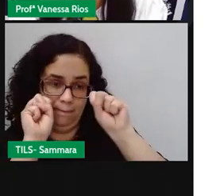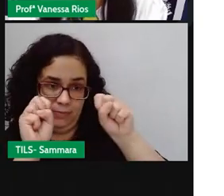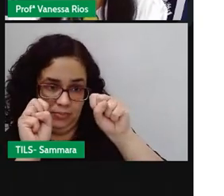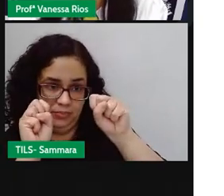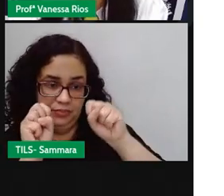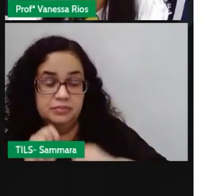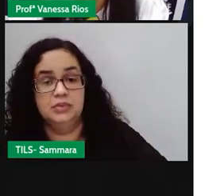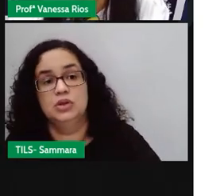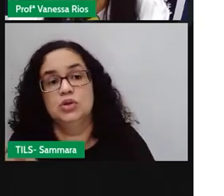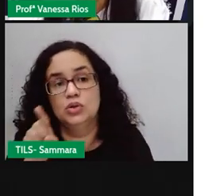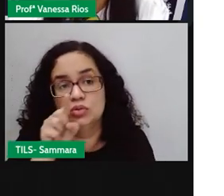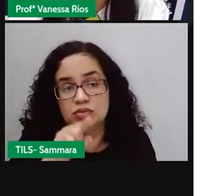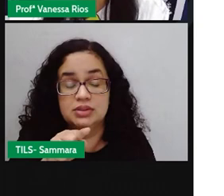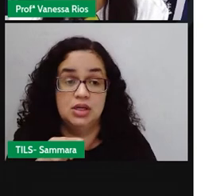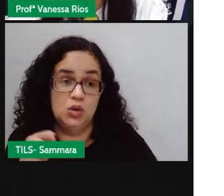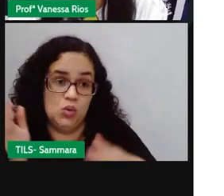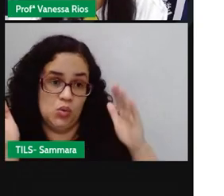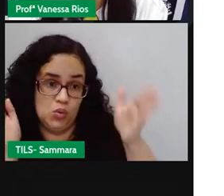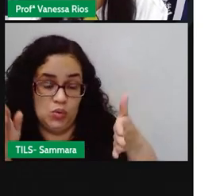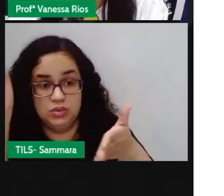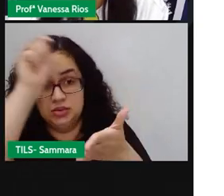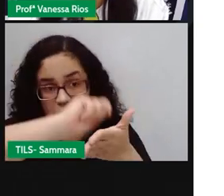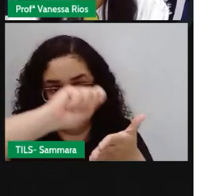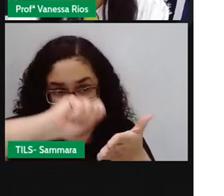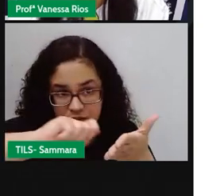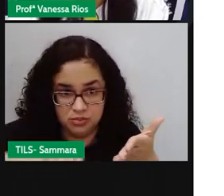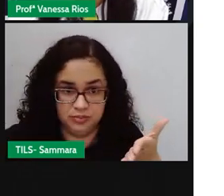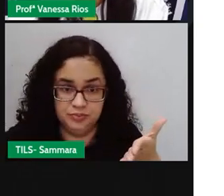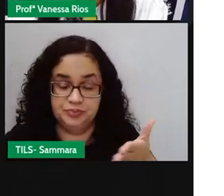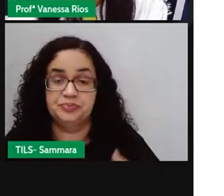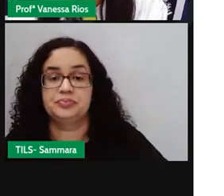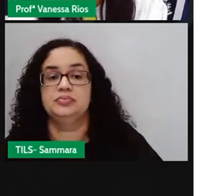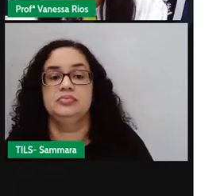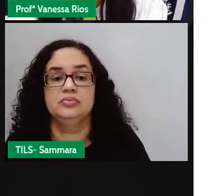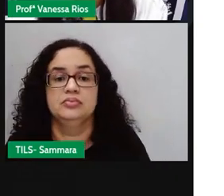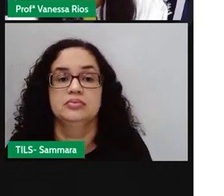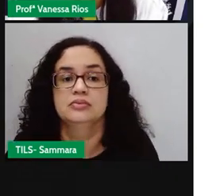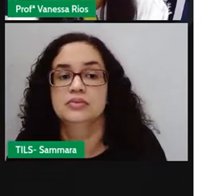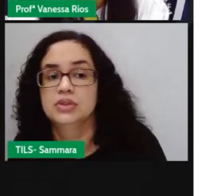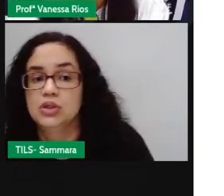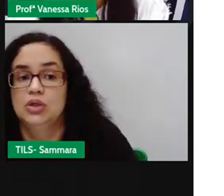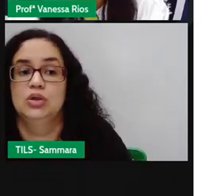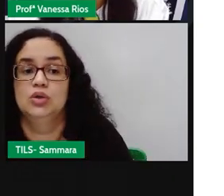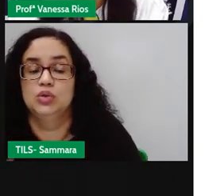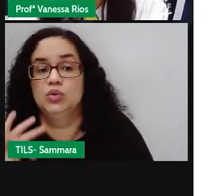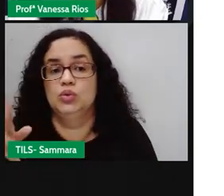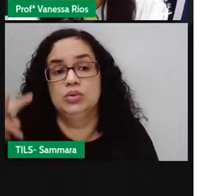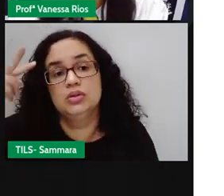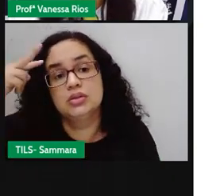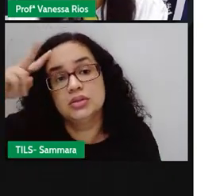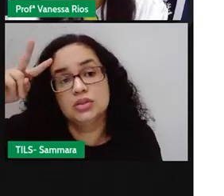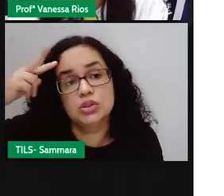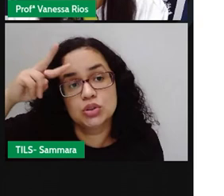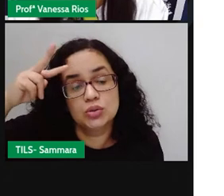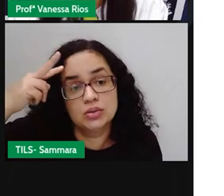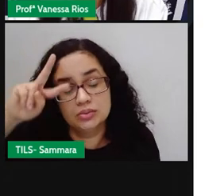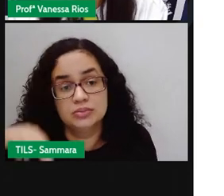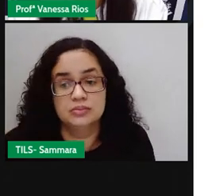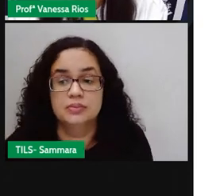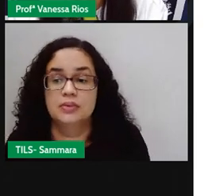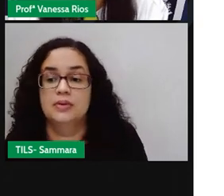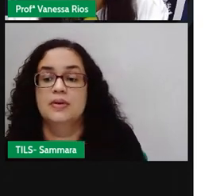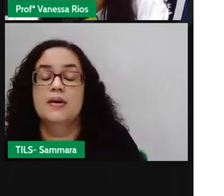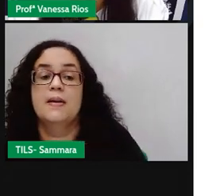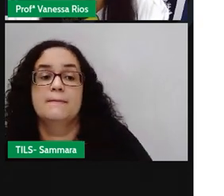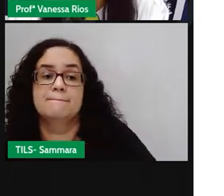possibilidade. Você agora é o escritor. E aí vai pensar em toda a história, mas